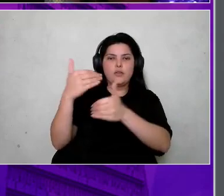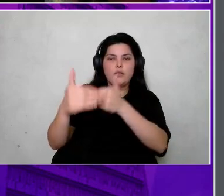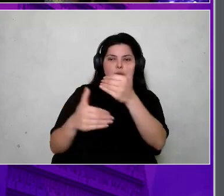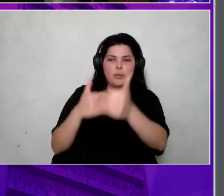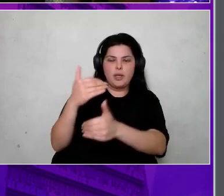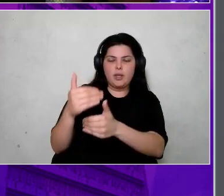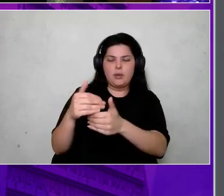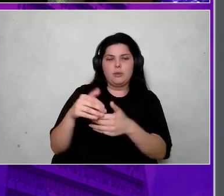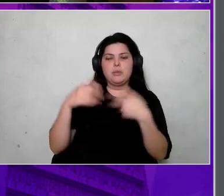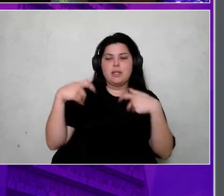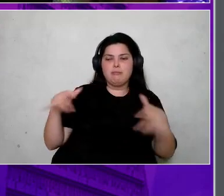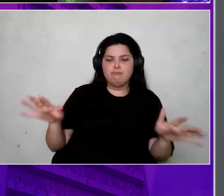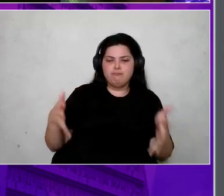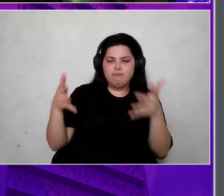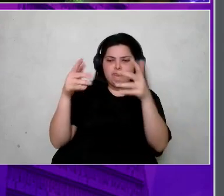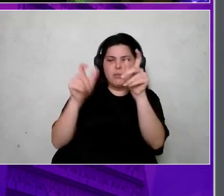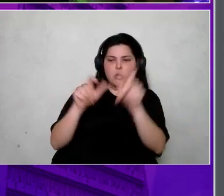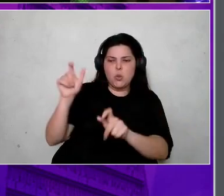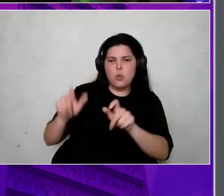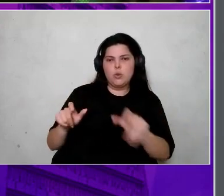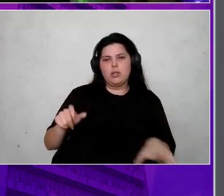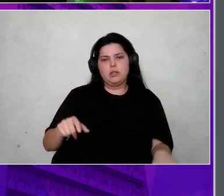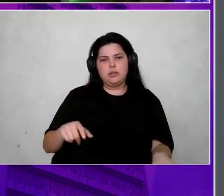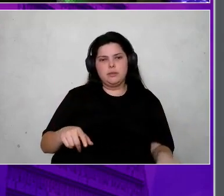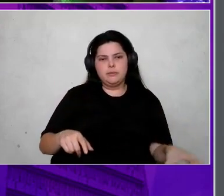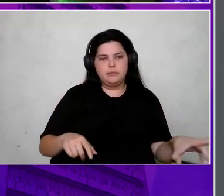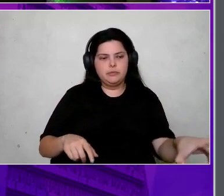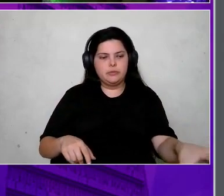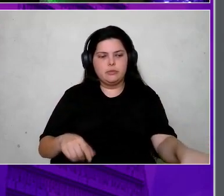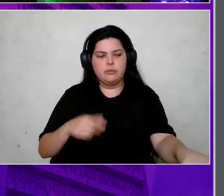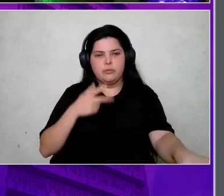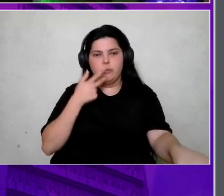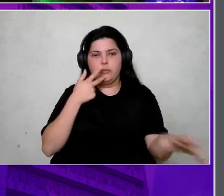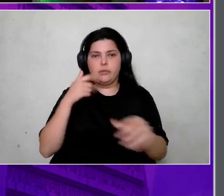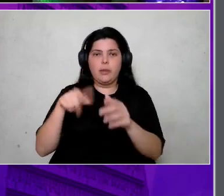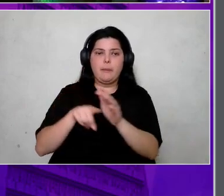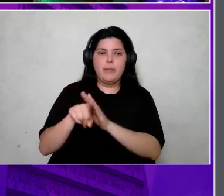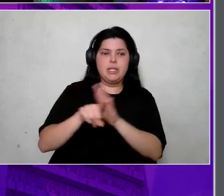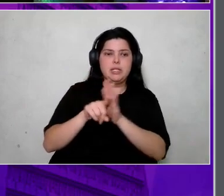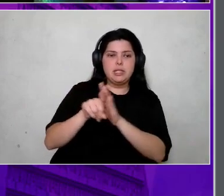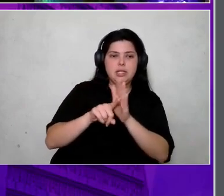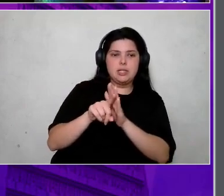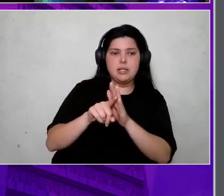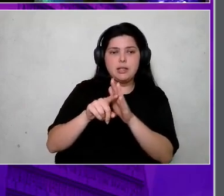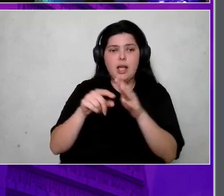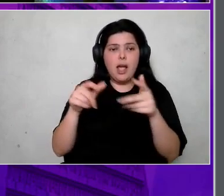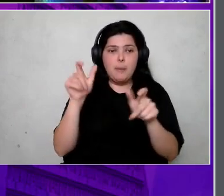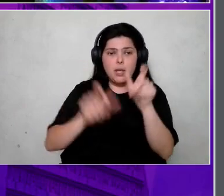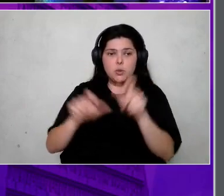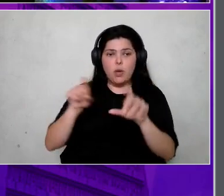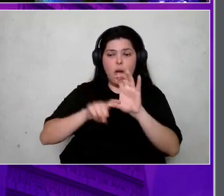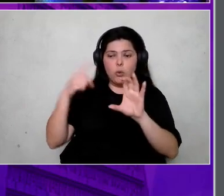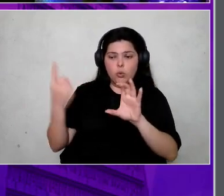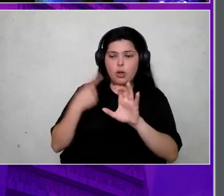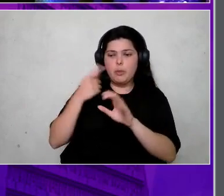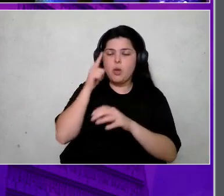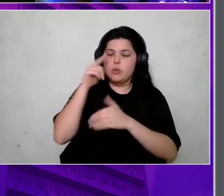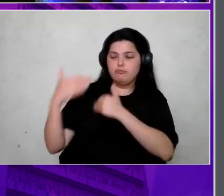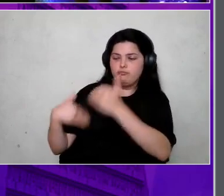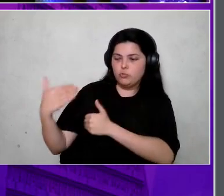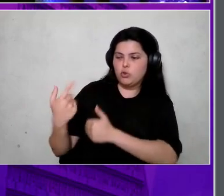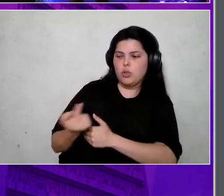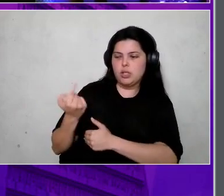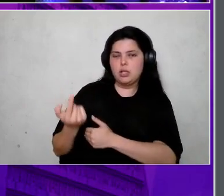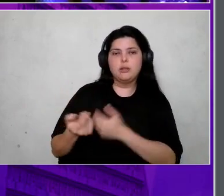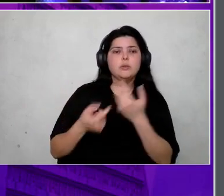as pessoas, e quando a gente olha a pesquisa que foi feita, as pessoas querem ter autonomia para se desenvolver, o que a gente